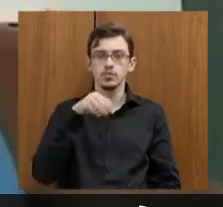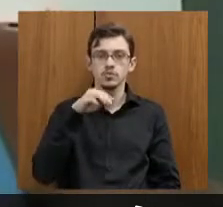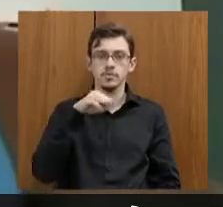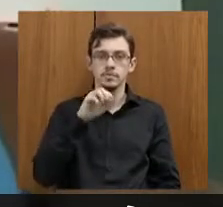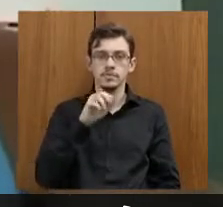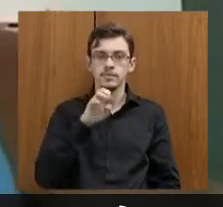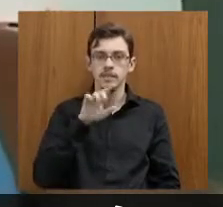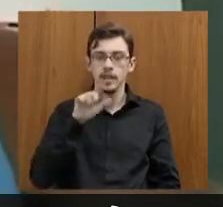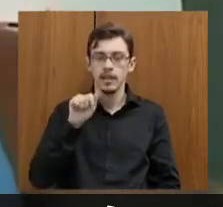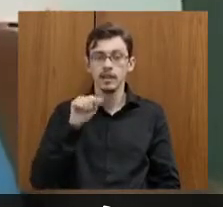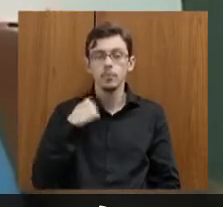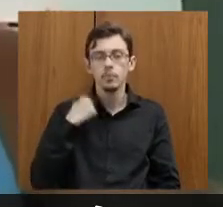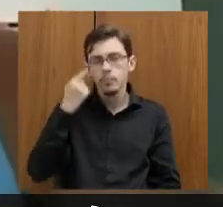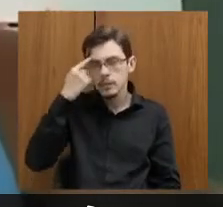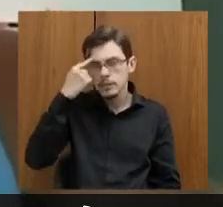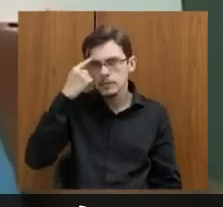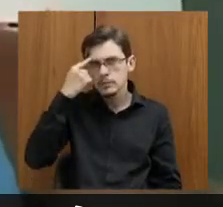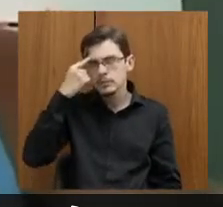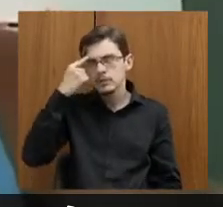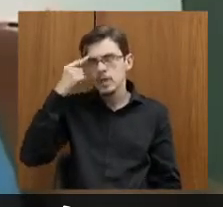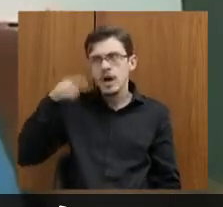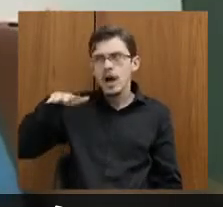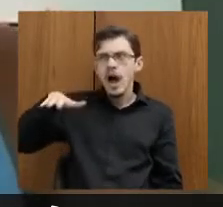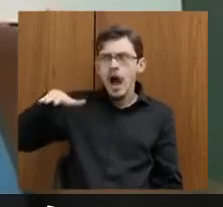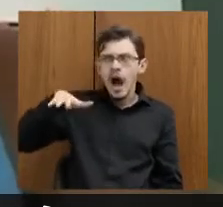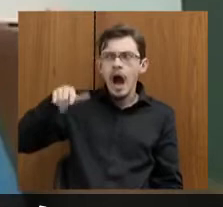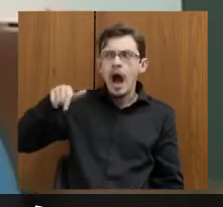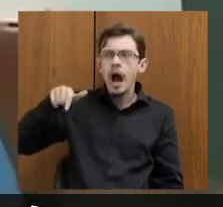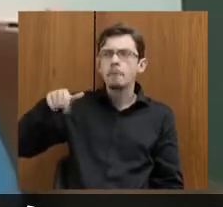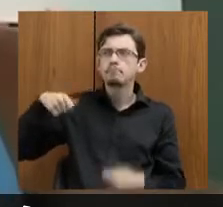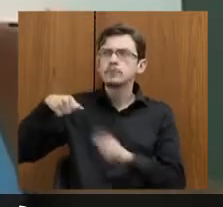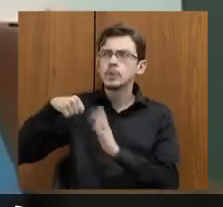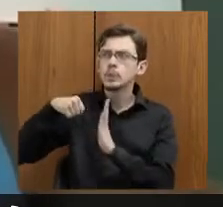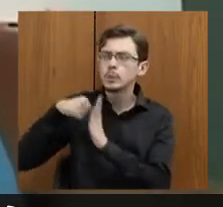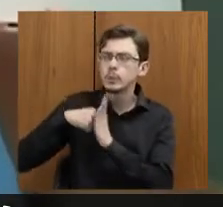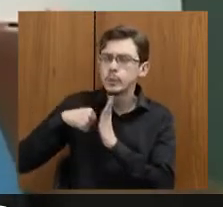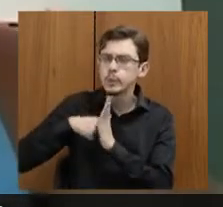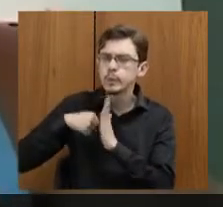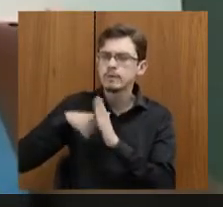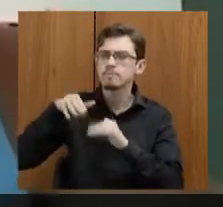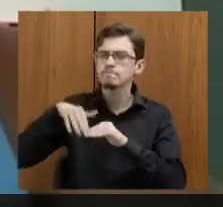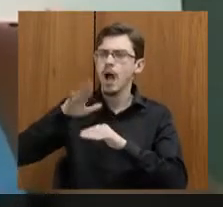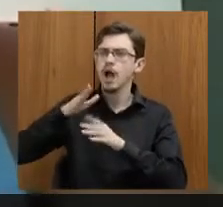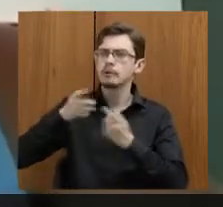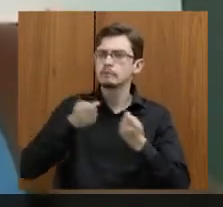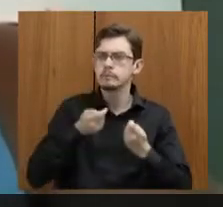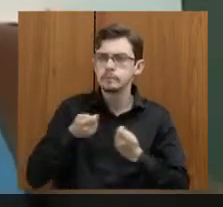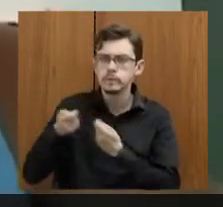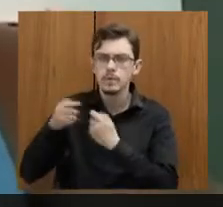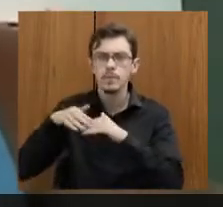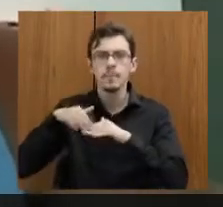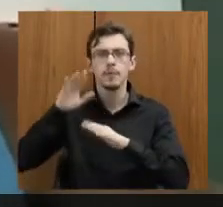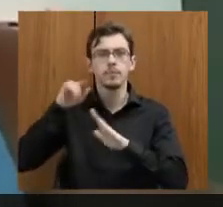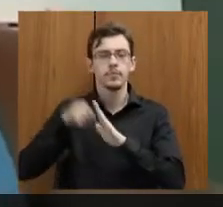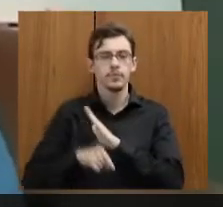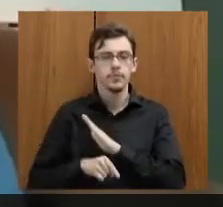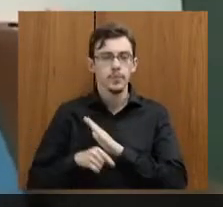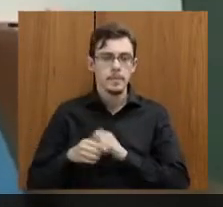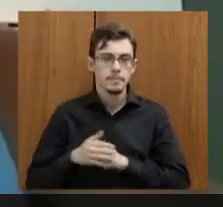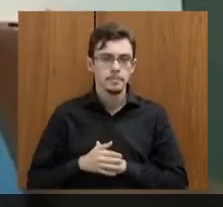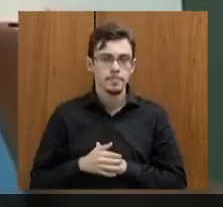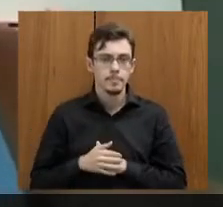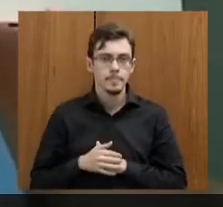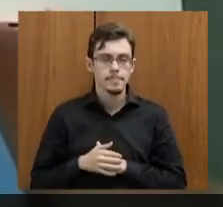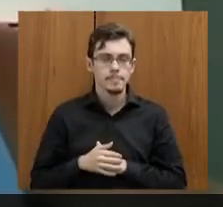olhar também territorial que seja mais intenso mas constante e mais profundo e eu não gostaria